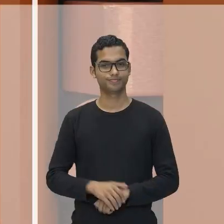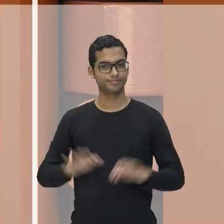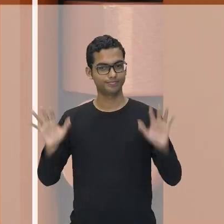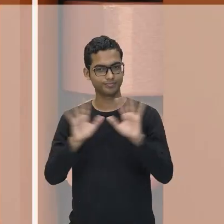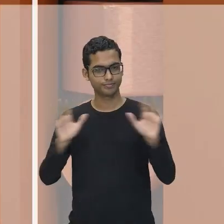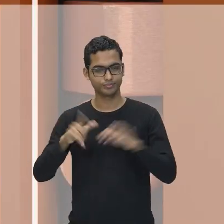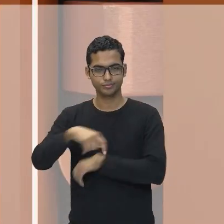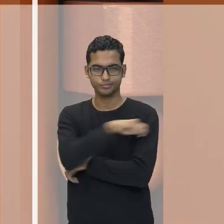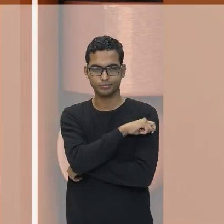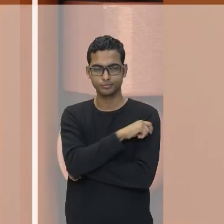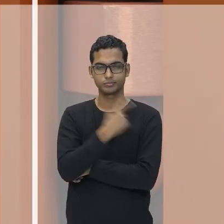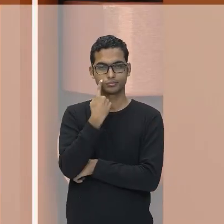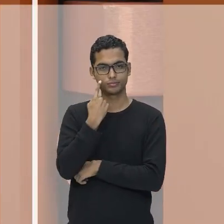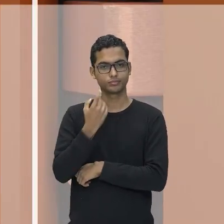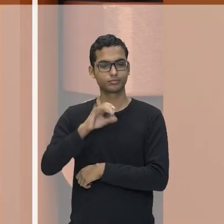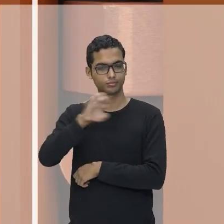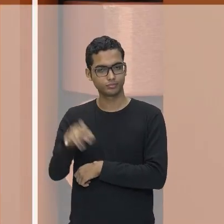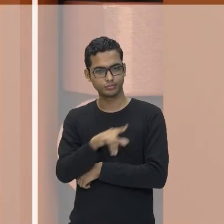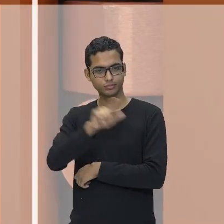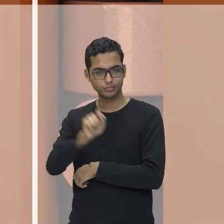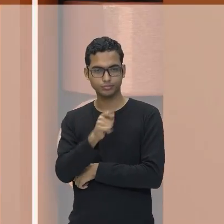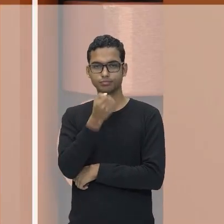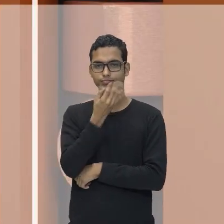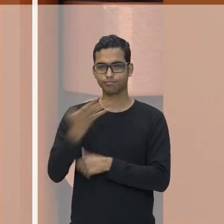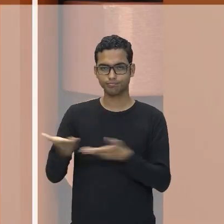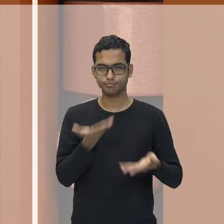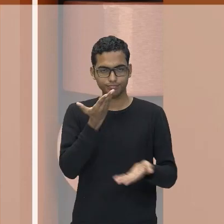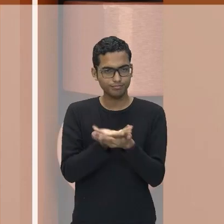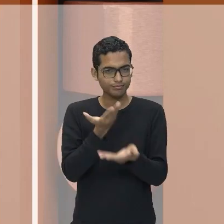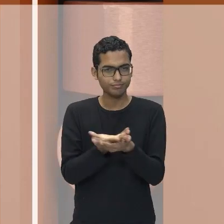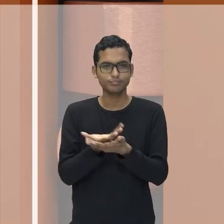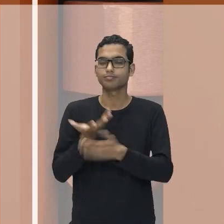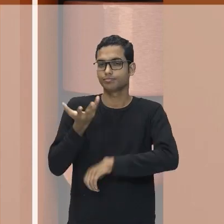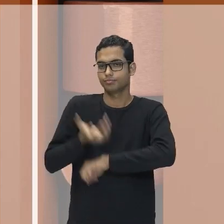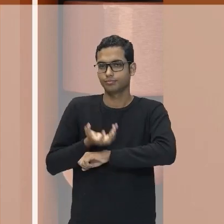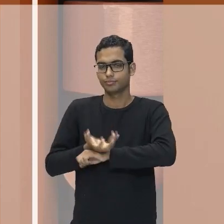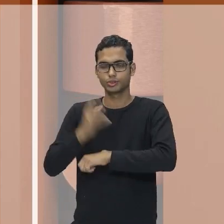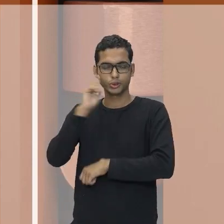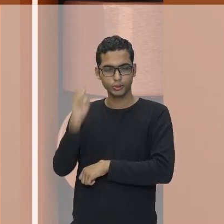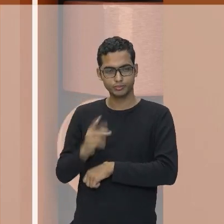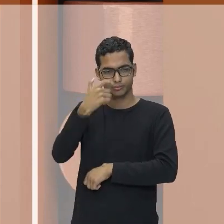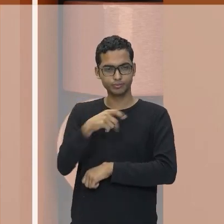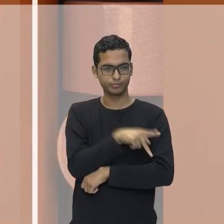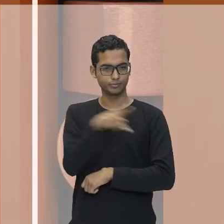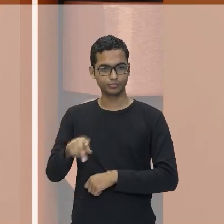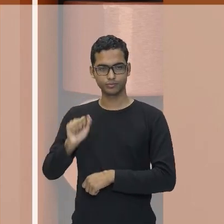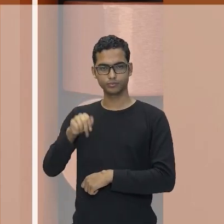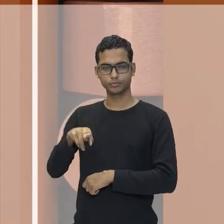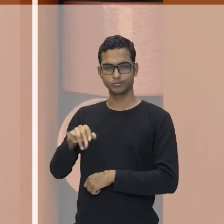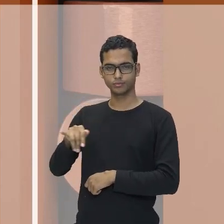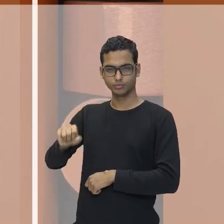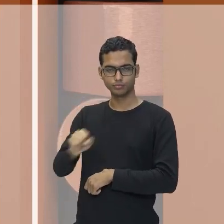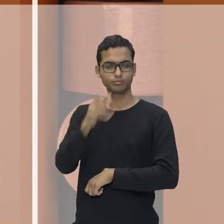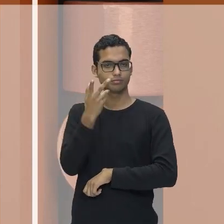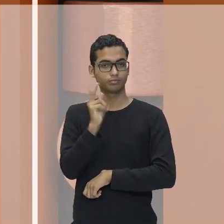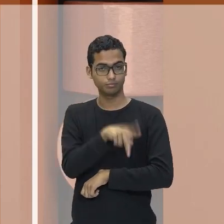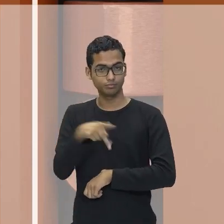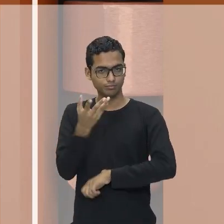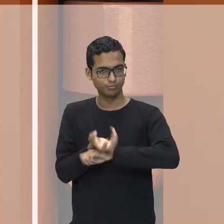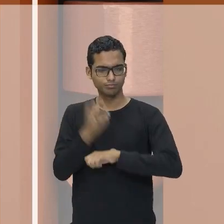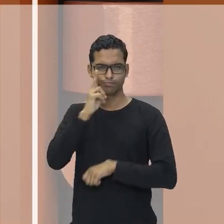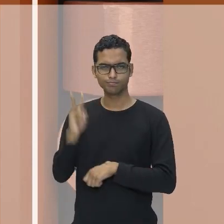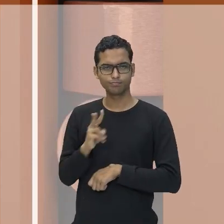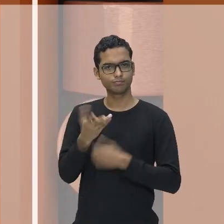Turminha boa da nossa educação de jovens e adultos, sejam bem-vindos a mais uma aula de História. Eu sou o professor Nonias Carvalho, seu professor de História.